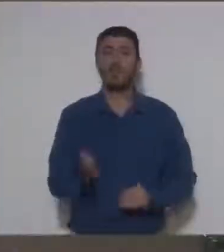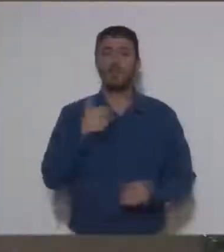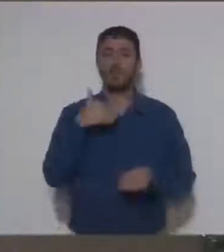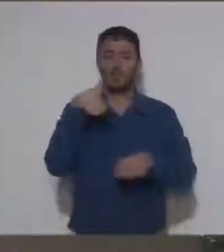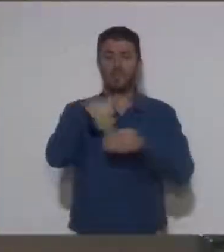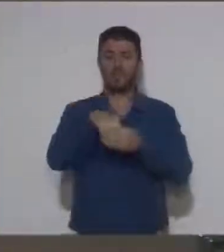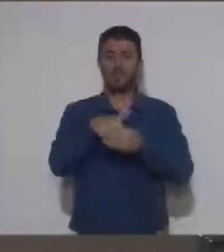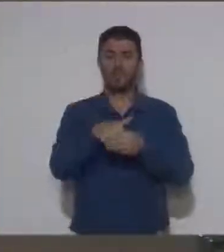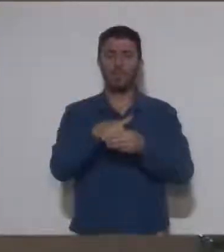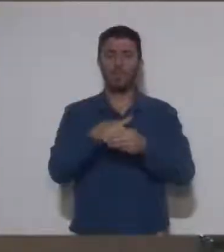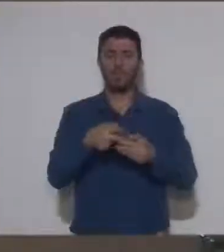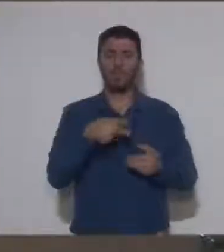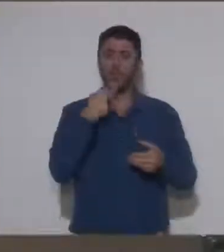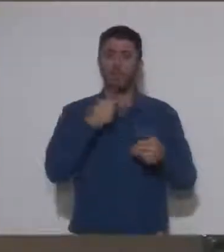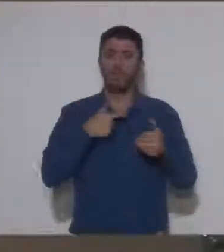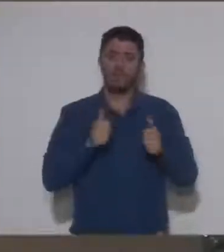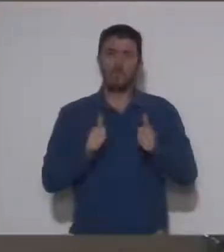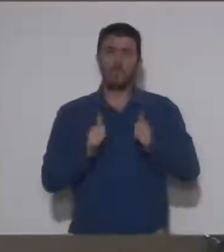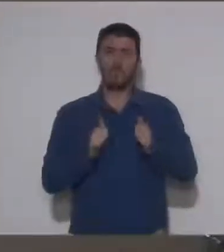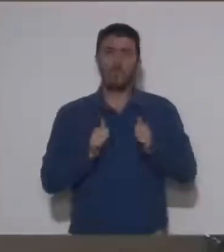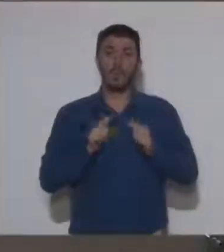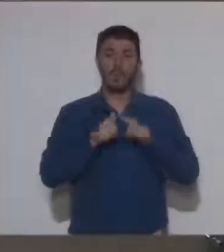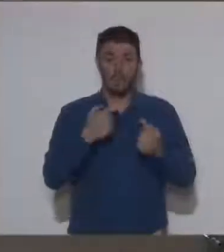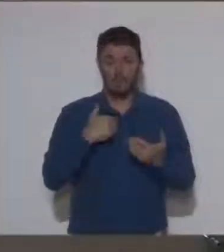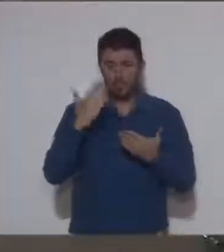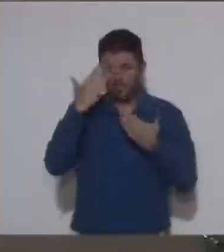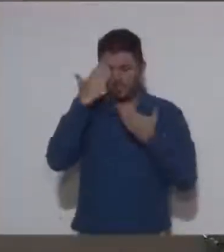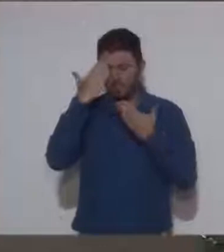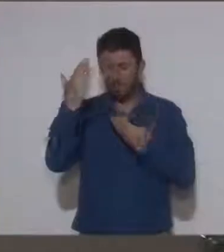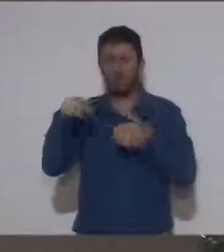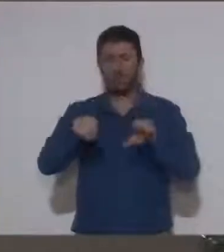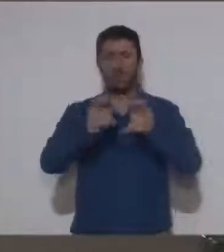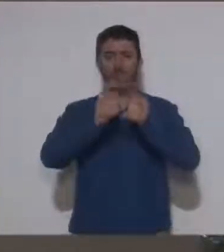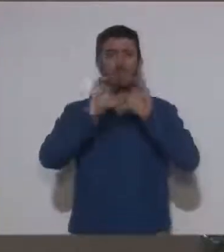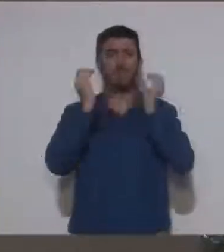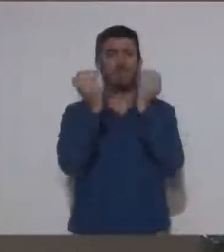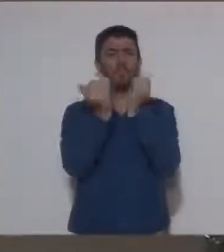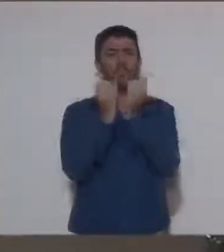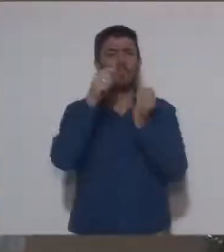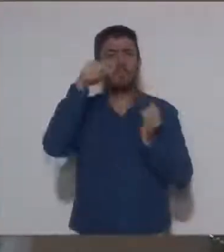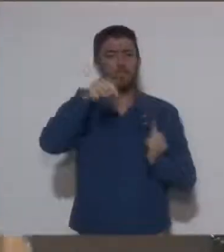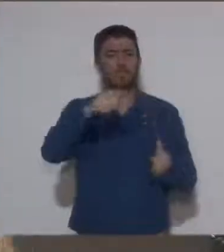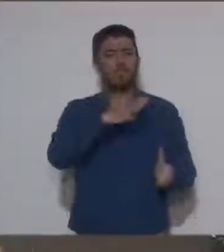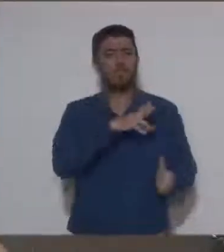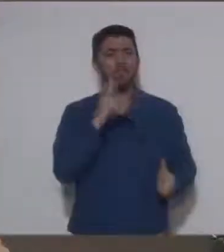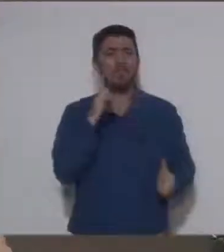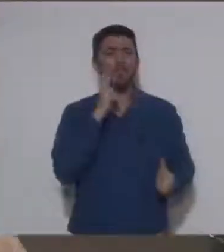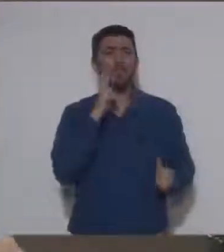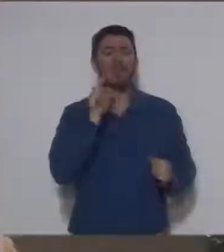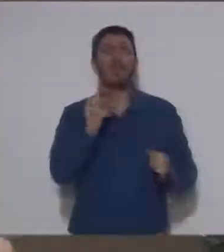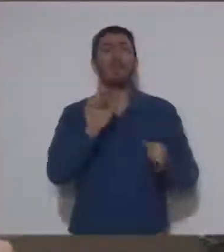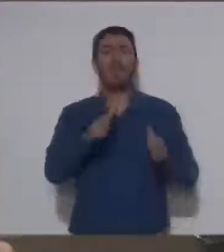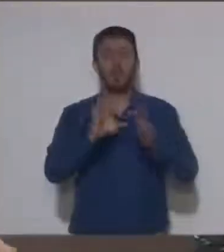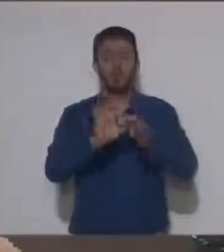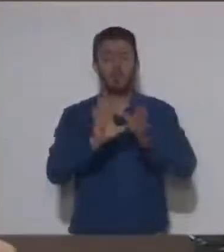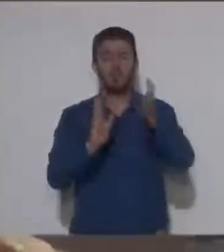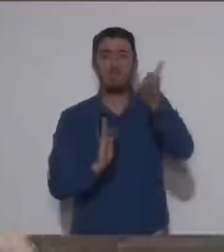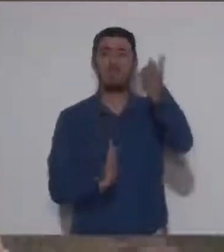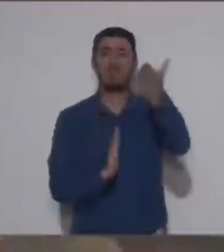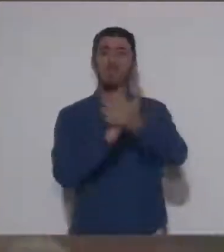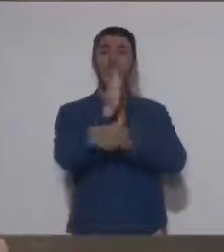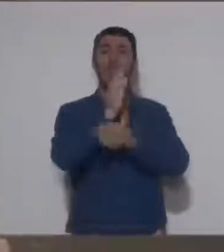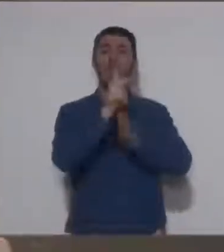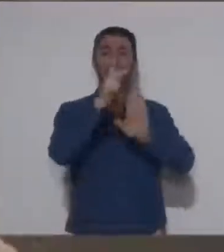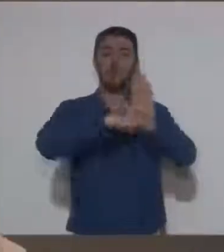mas agradeço essa casa. Hoje a gente aprovou um projeto de lei que a gente colocou, instituiu no